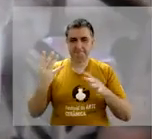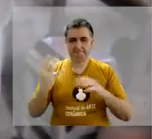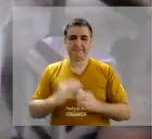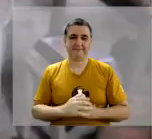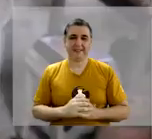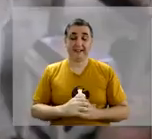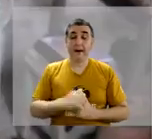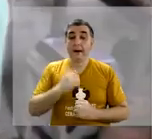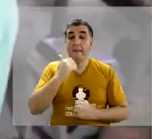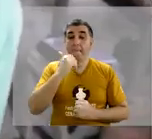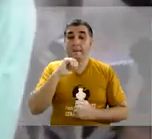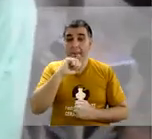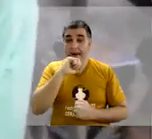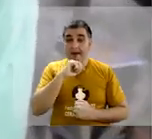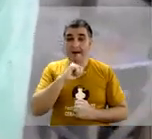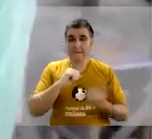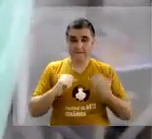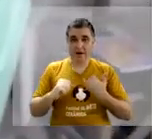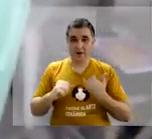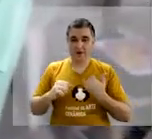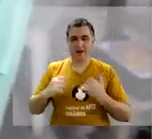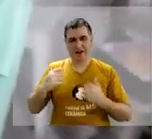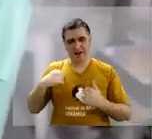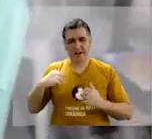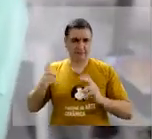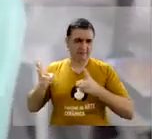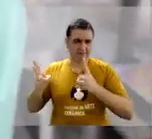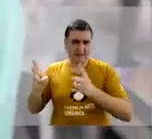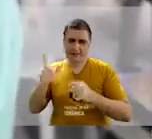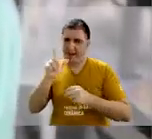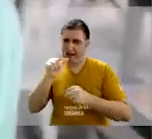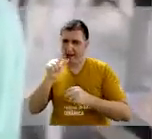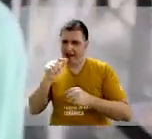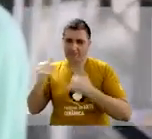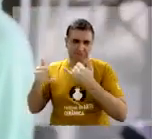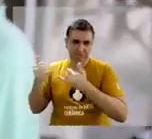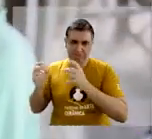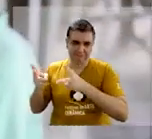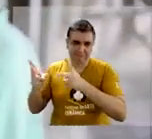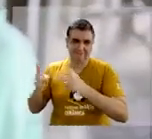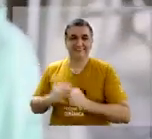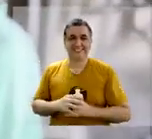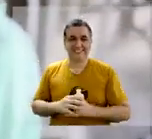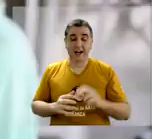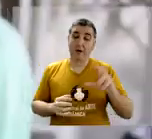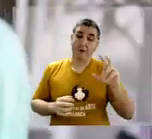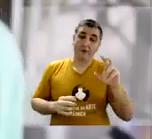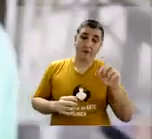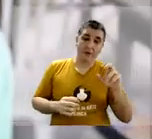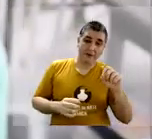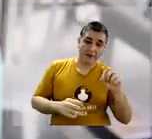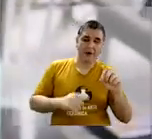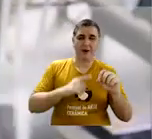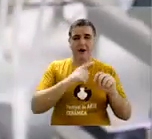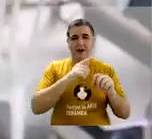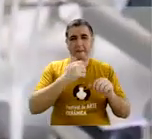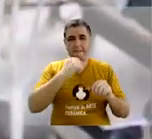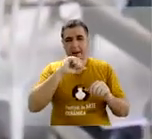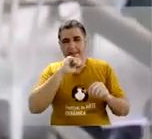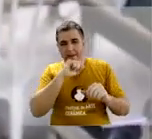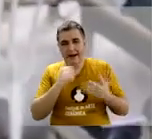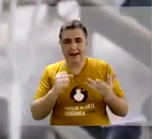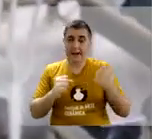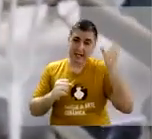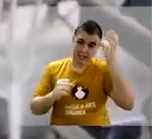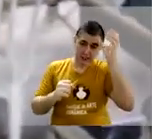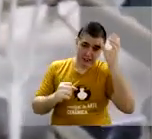né? Minha mãe fala, a gente nasceu dentro do barro. Aí era dessas lembranças que minha avó fazia, minha mãe, tinha